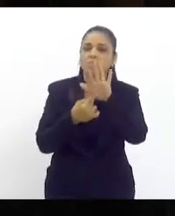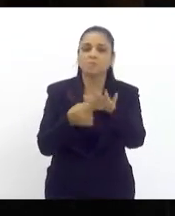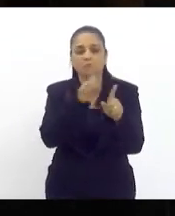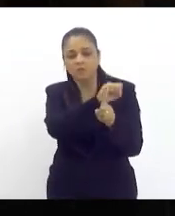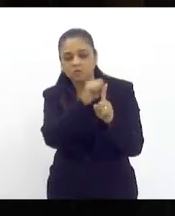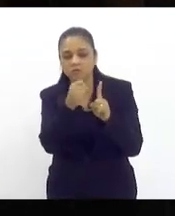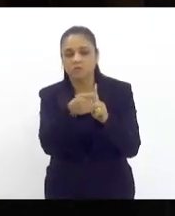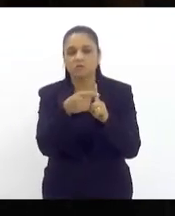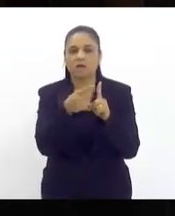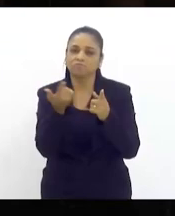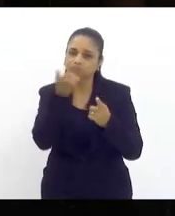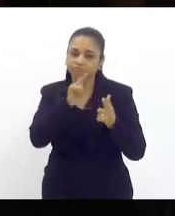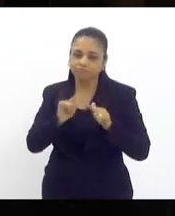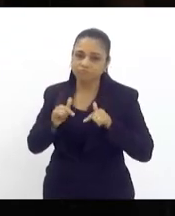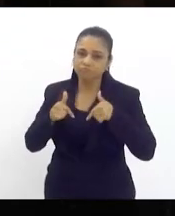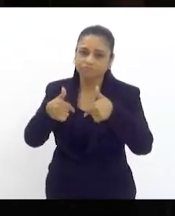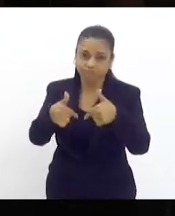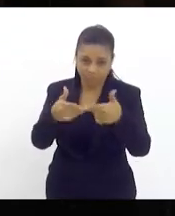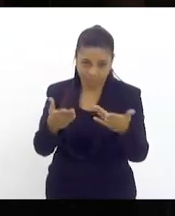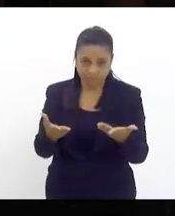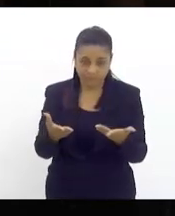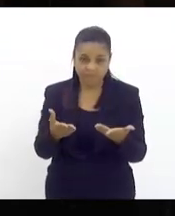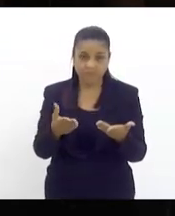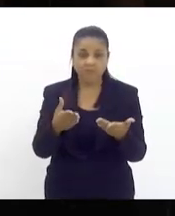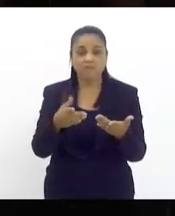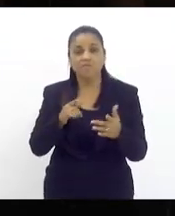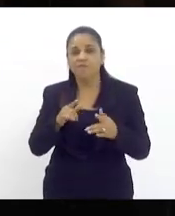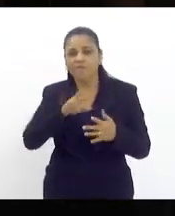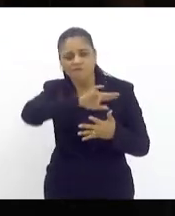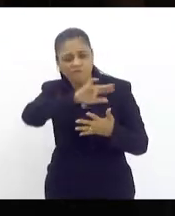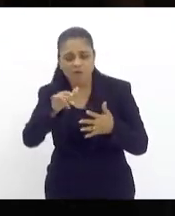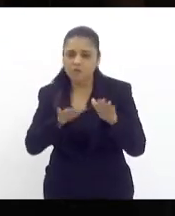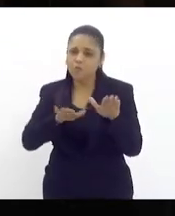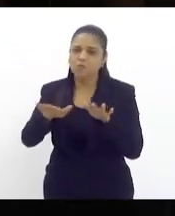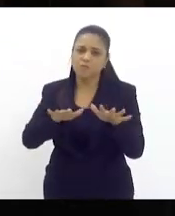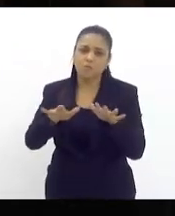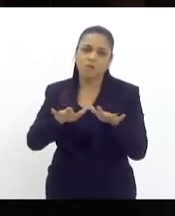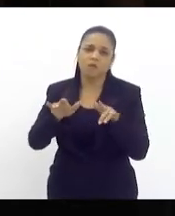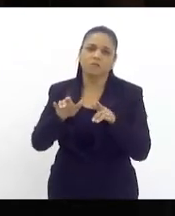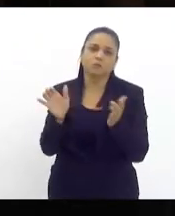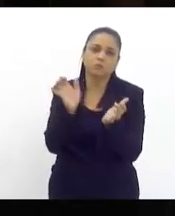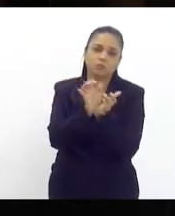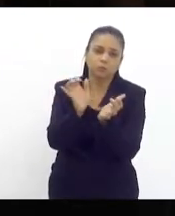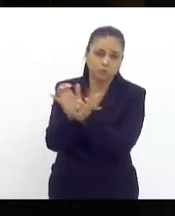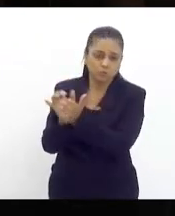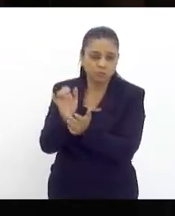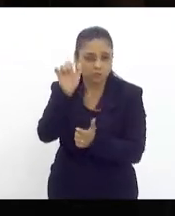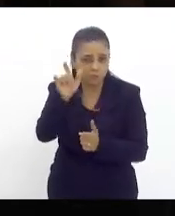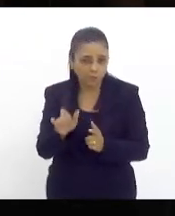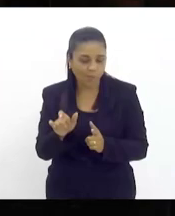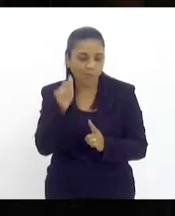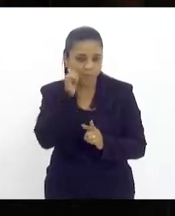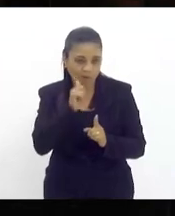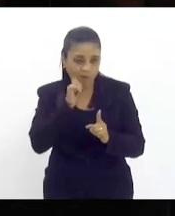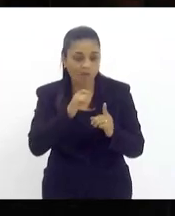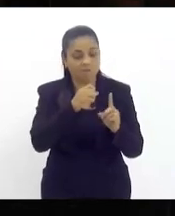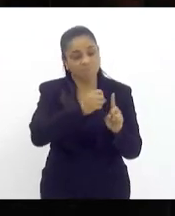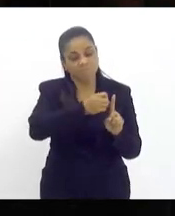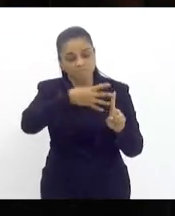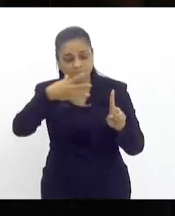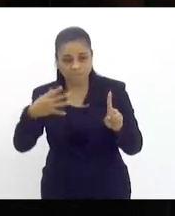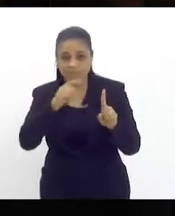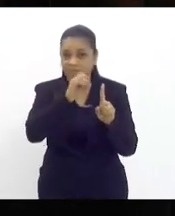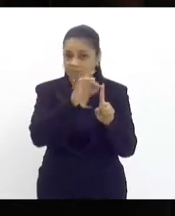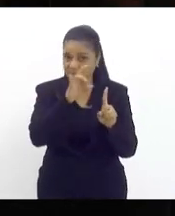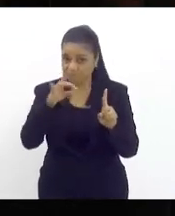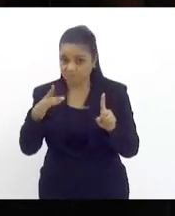sociedade civil né porque a gente tem vários movimentos de mulheres da população lgbtqia+ que vem falar